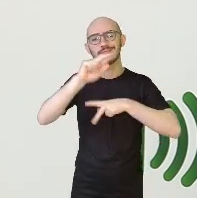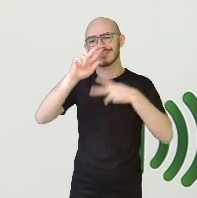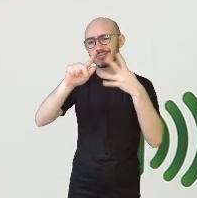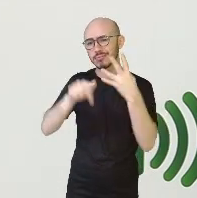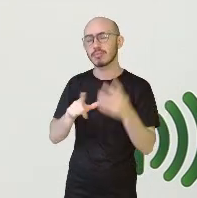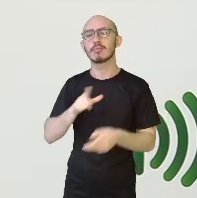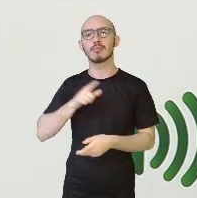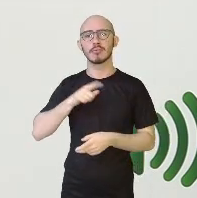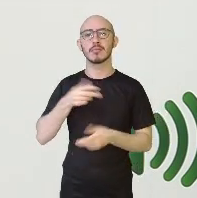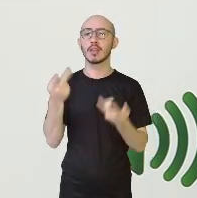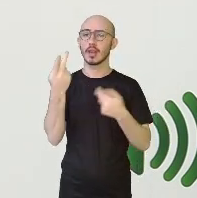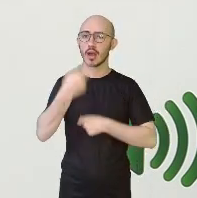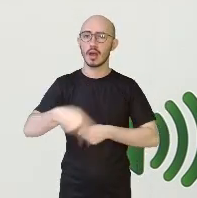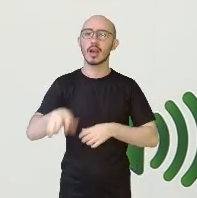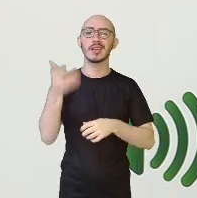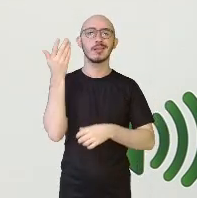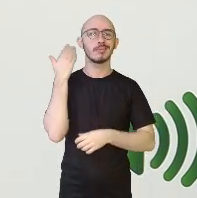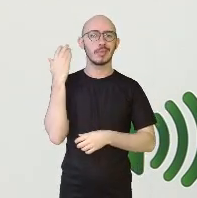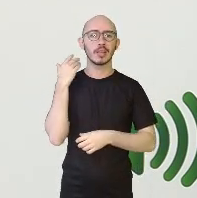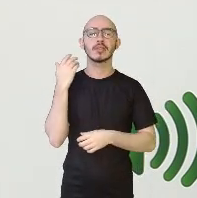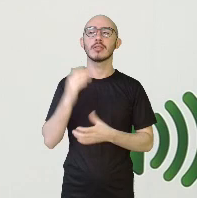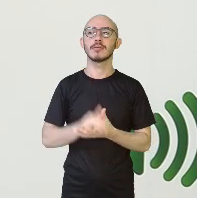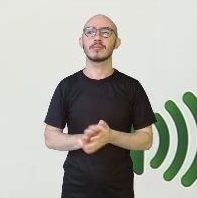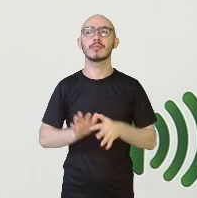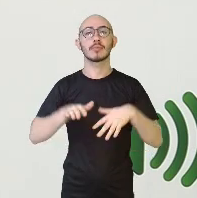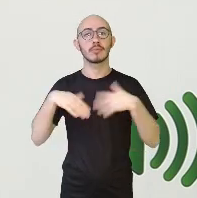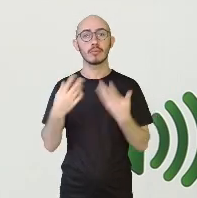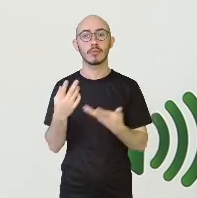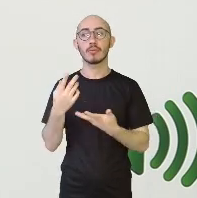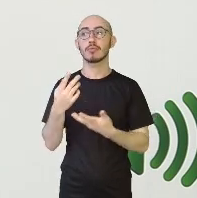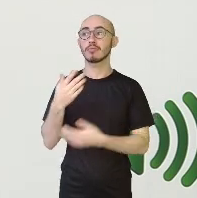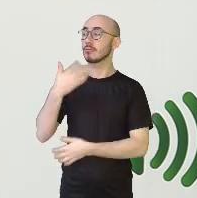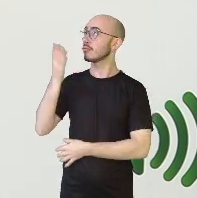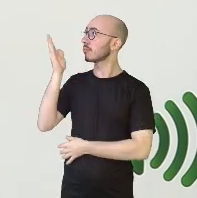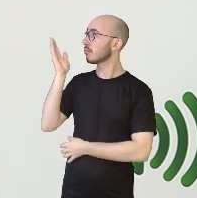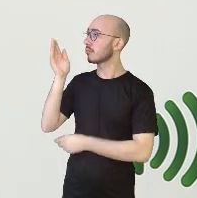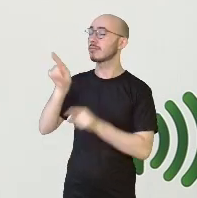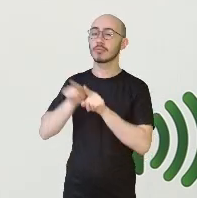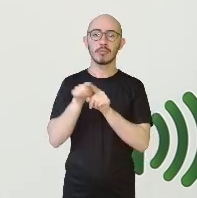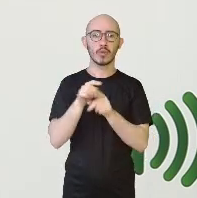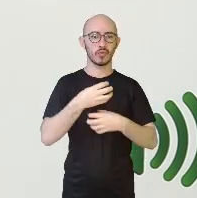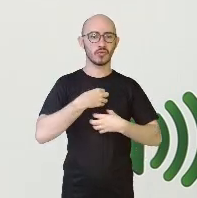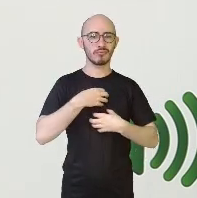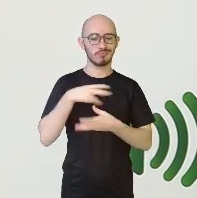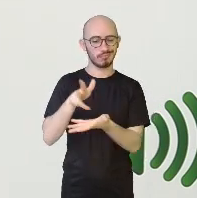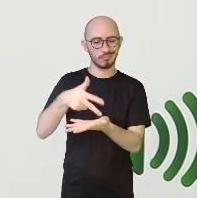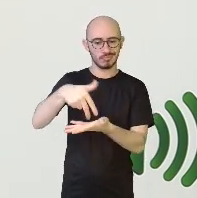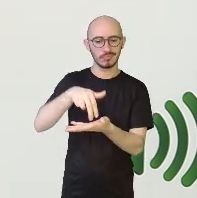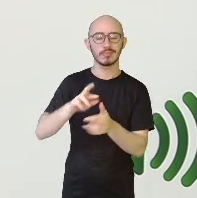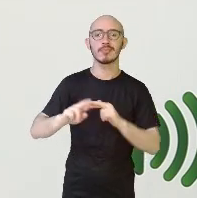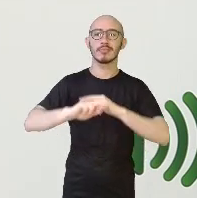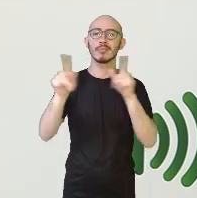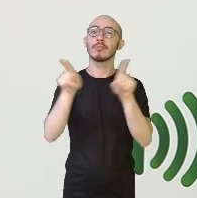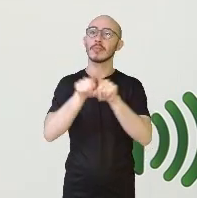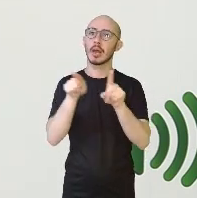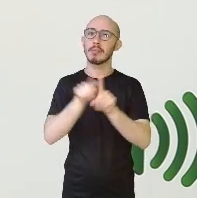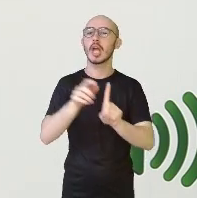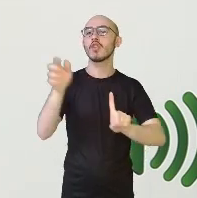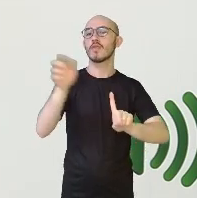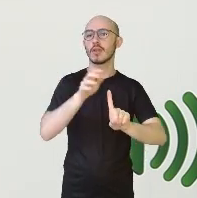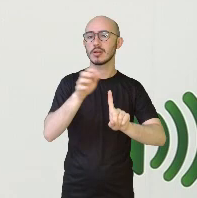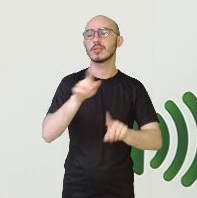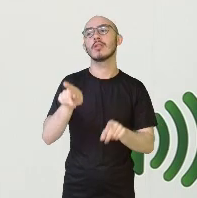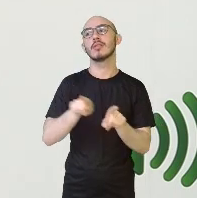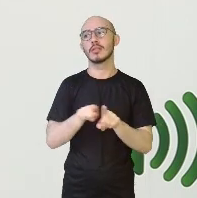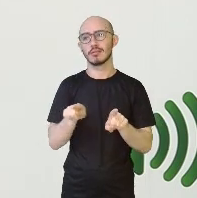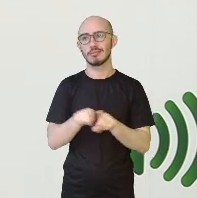E eles, no caso, com a sua coreografia diferenciada, também acredita-se que influenciou nos